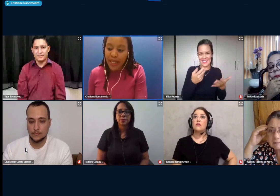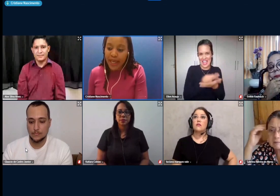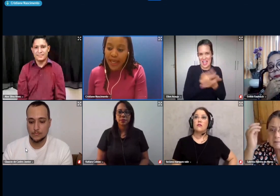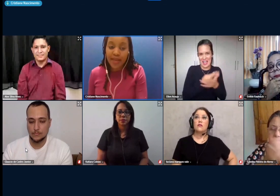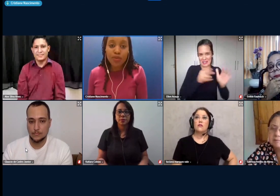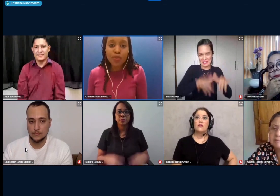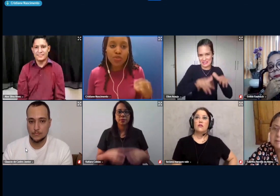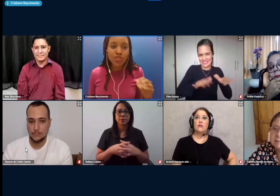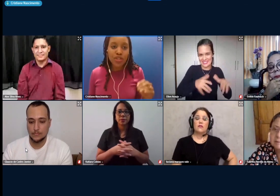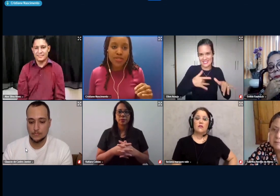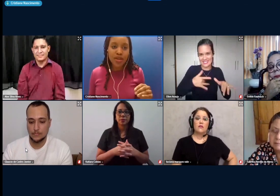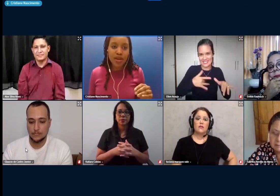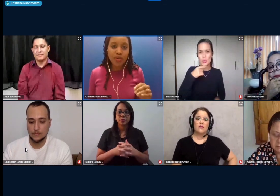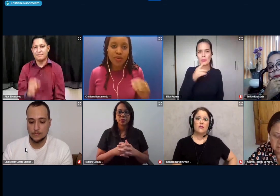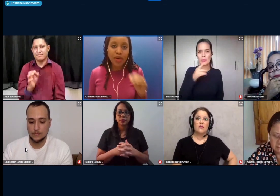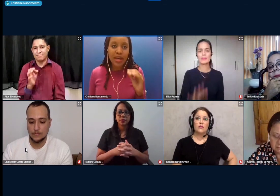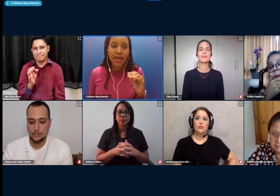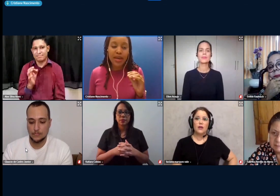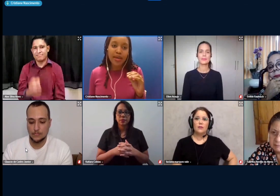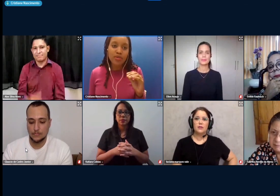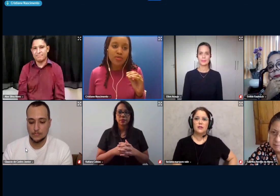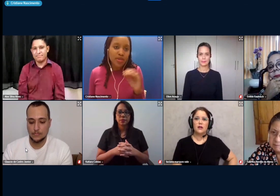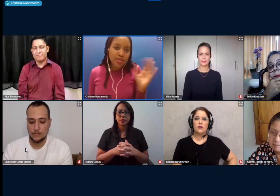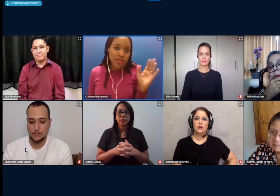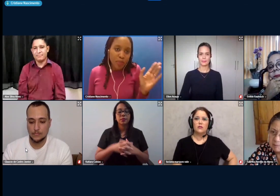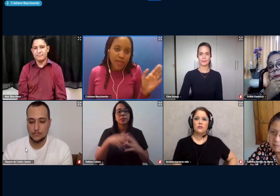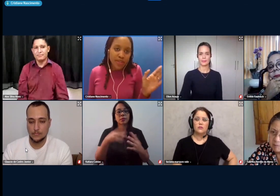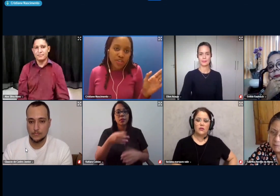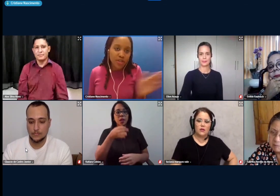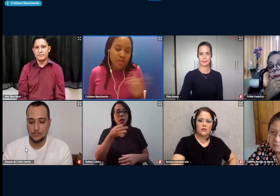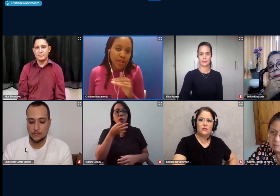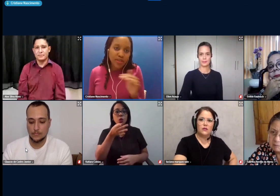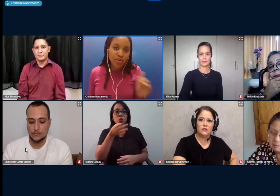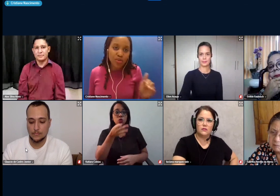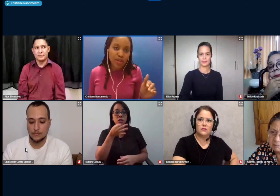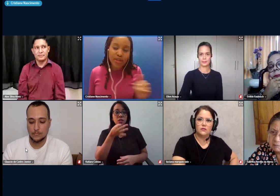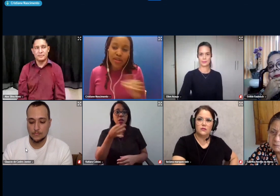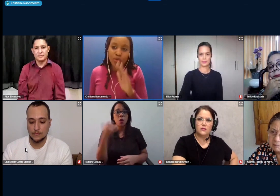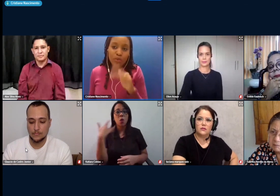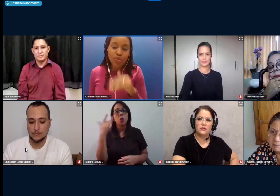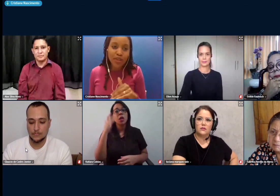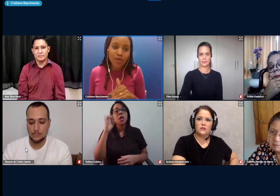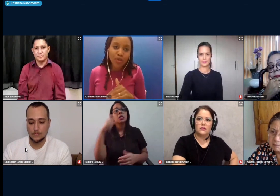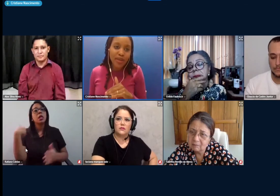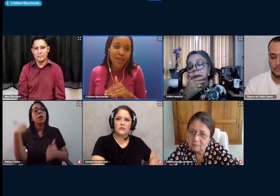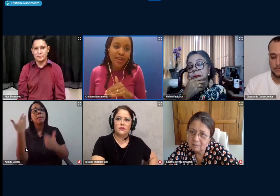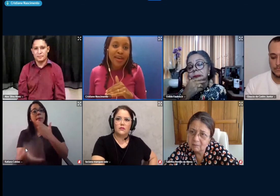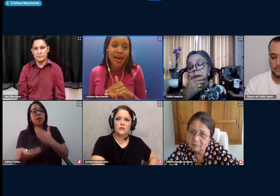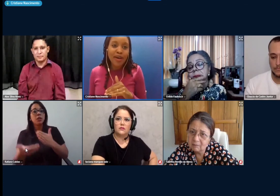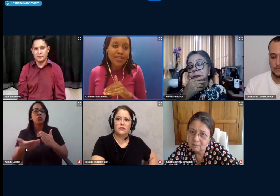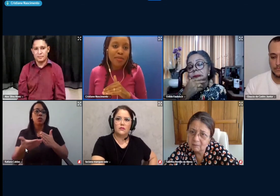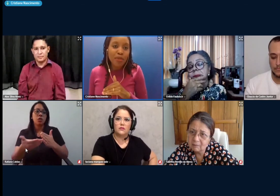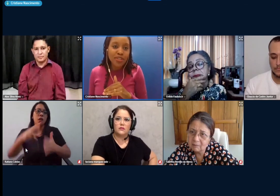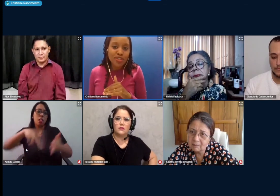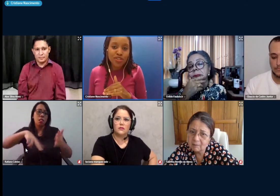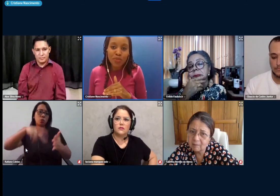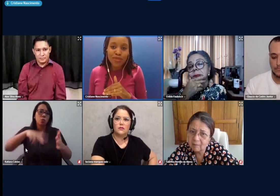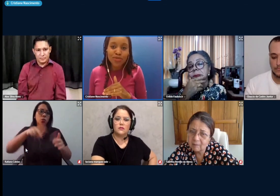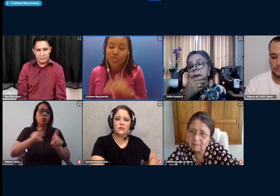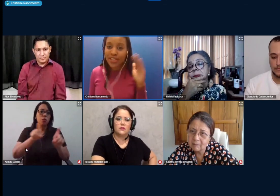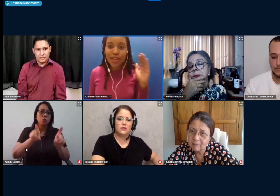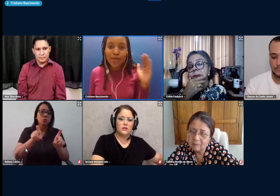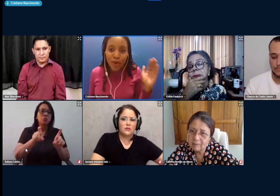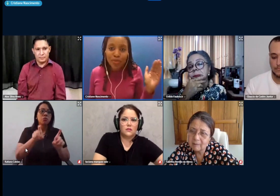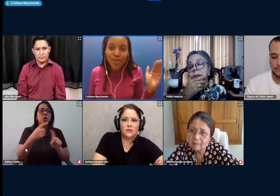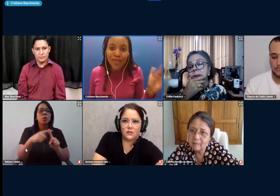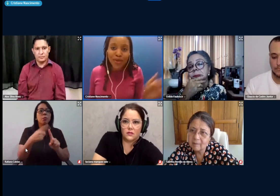dúvida. Uma sugestão, eu não sei se eu perdi na leitura, né, no computador, porque aulas remotas a gente passa o